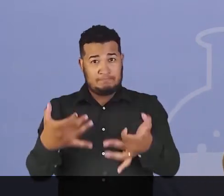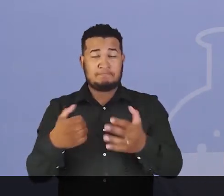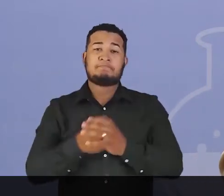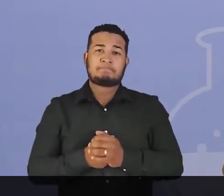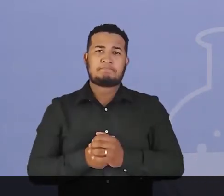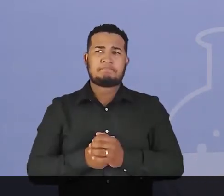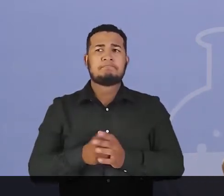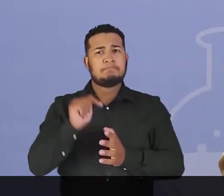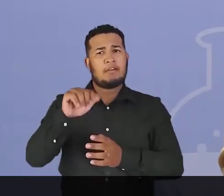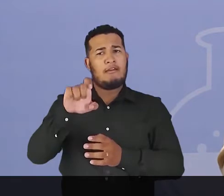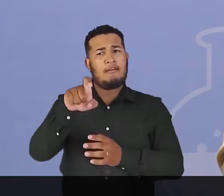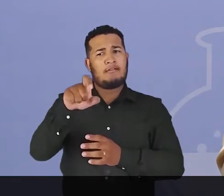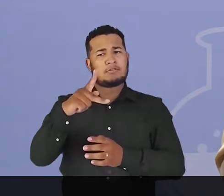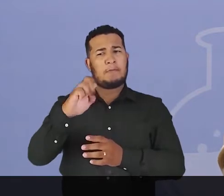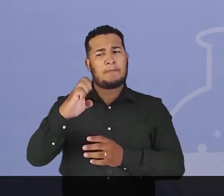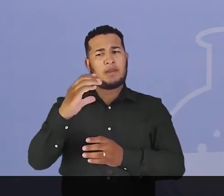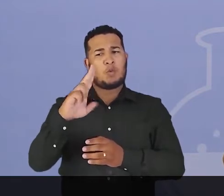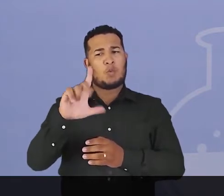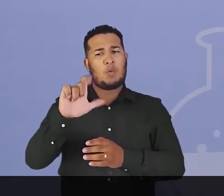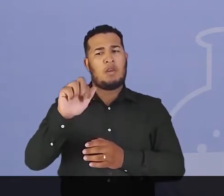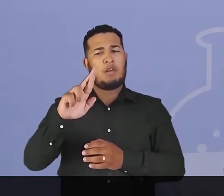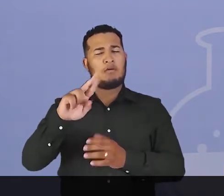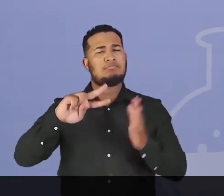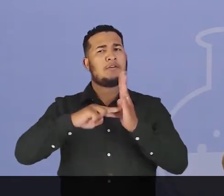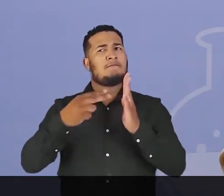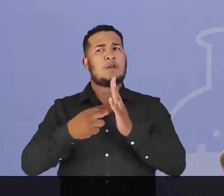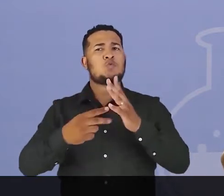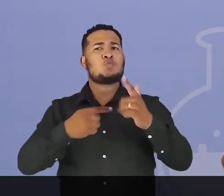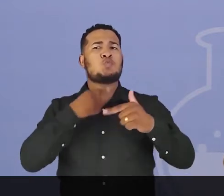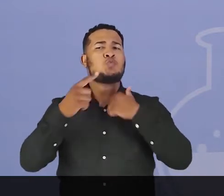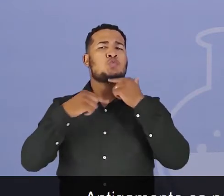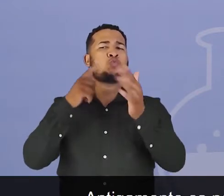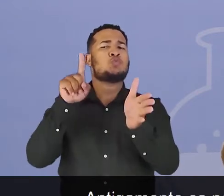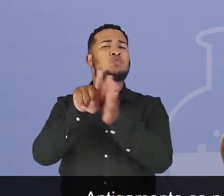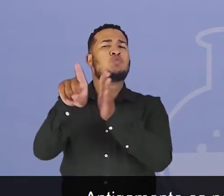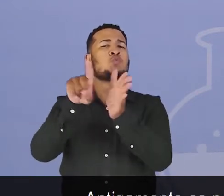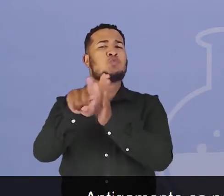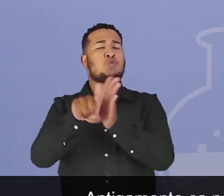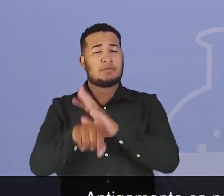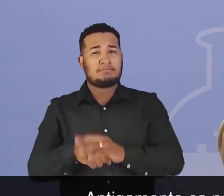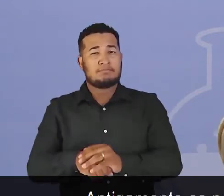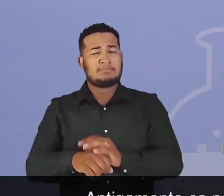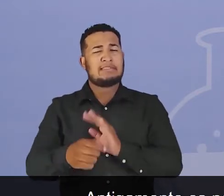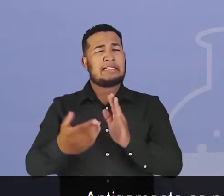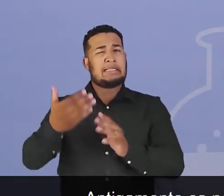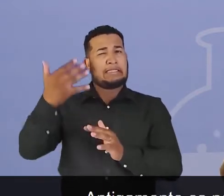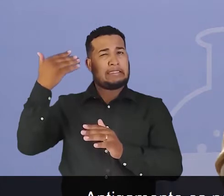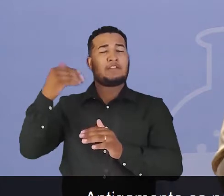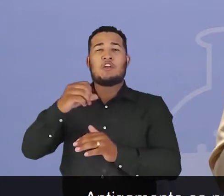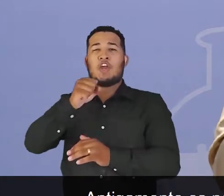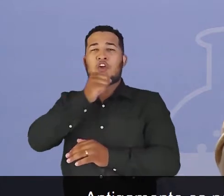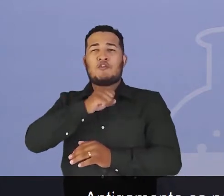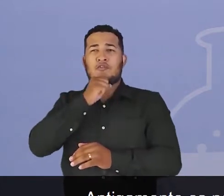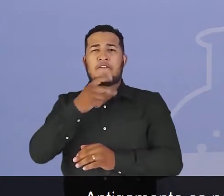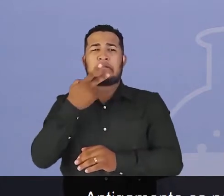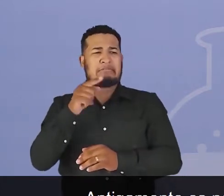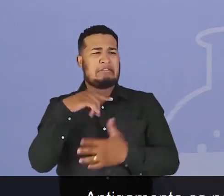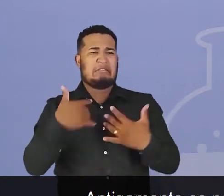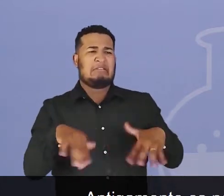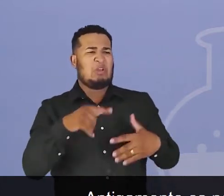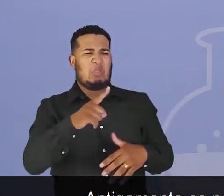palavra especular? Especular é mais ou menos questionar. Antigamente, os nossos avós, às